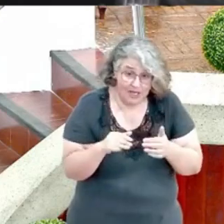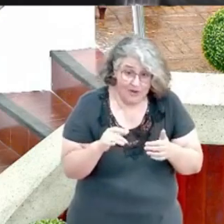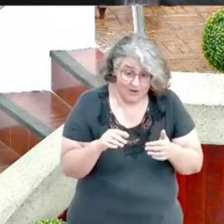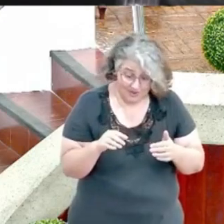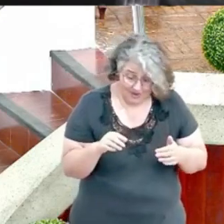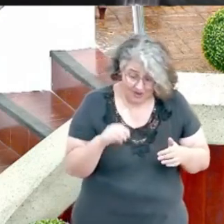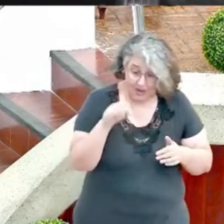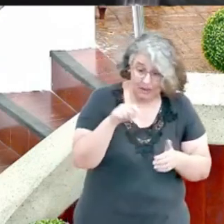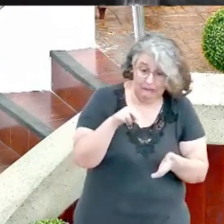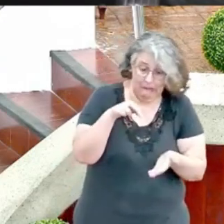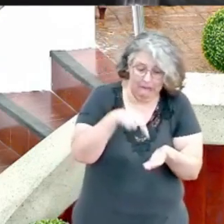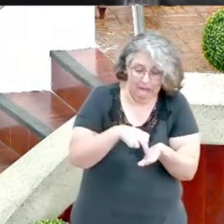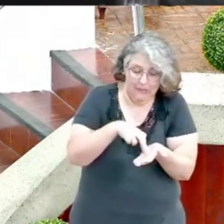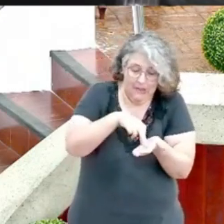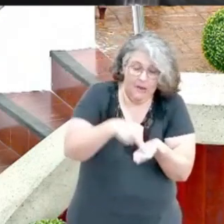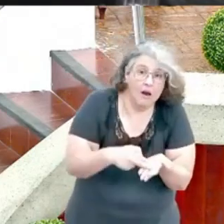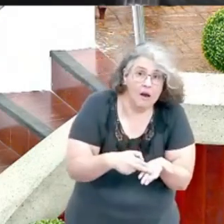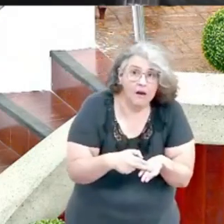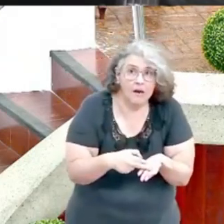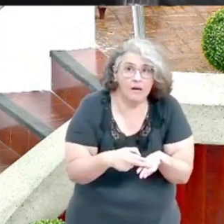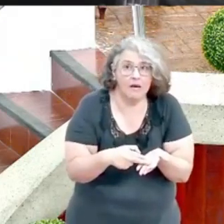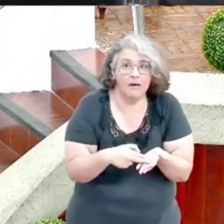lugar, ele cairia morto.